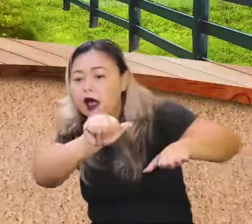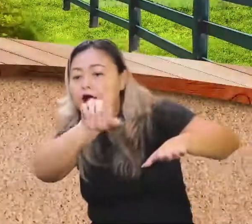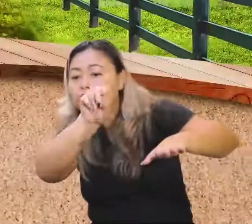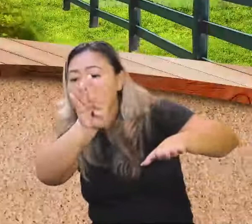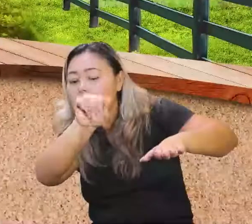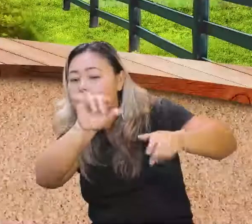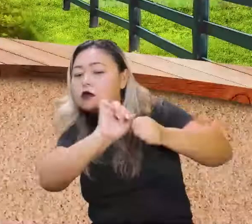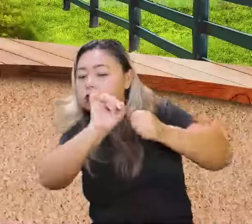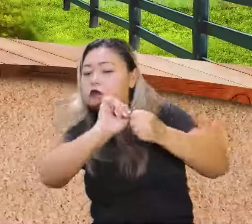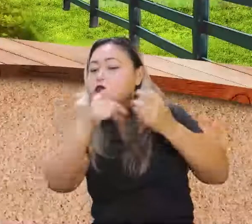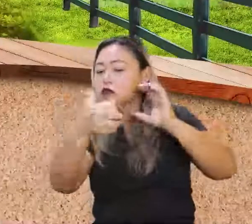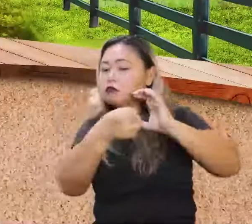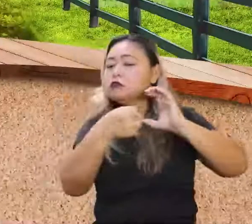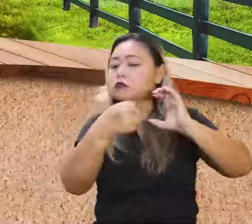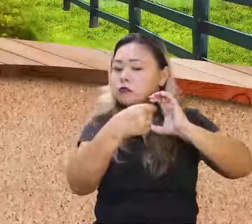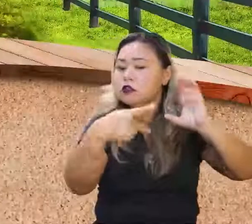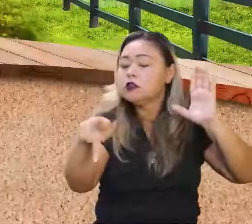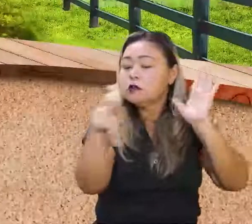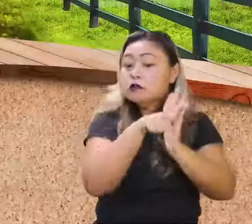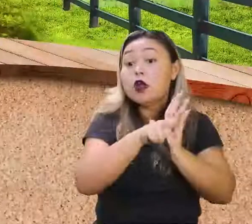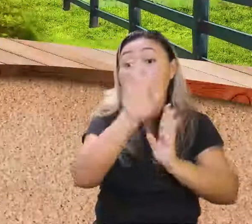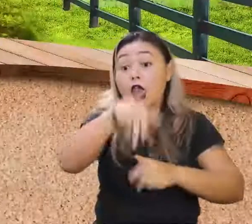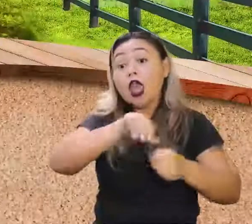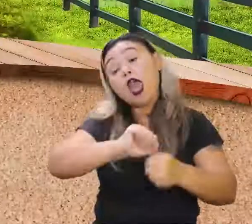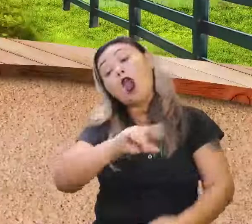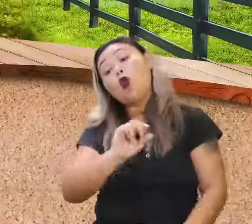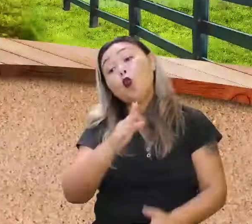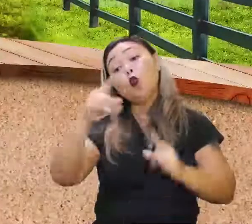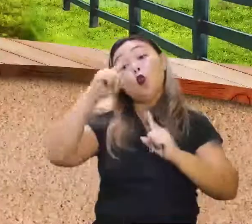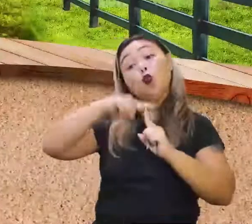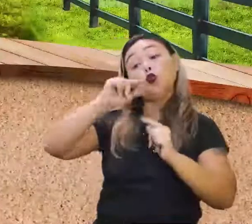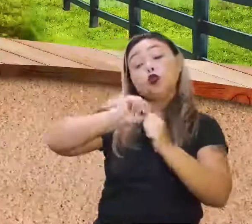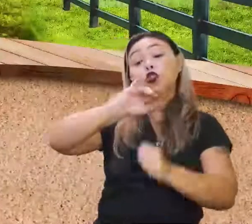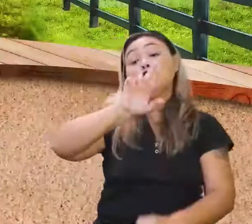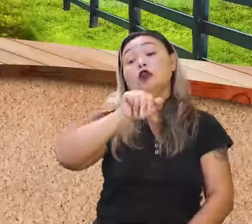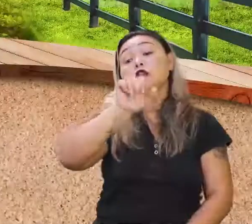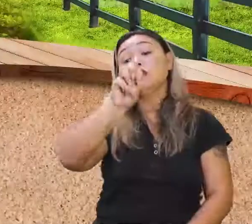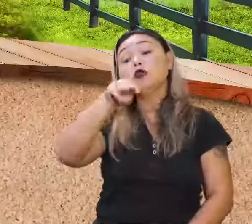nessas particularidades também, que é um tipo de insumo que a gente está vendo na